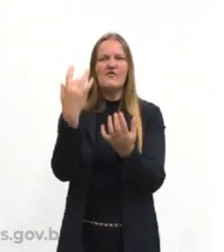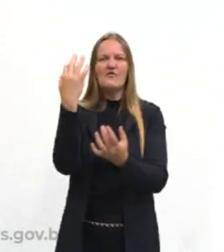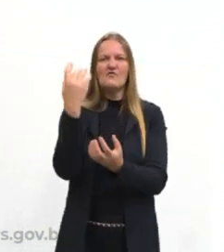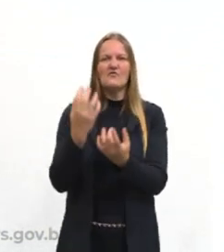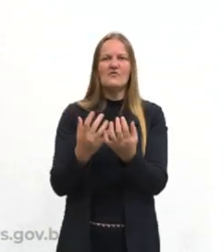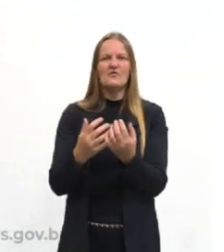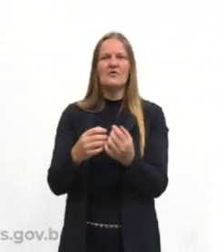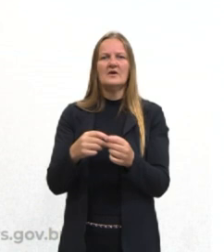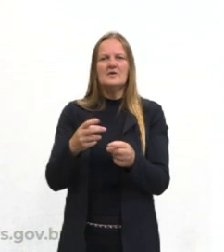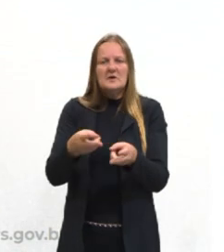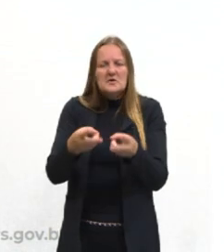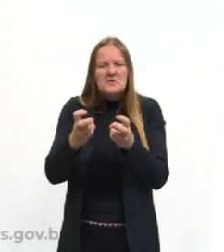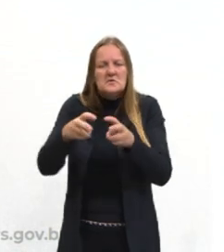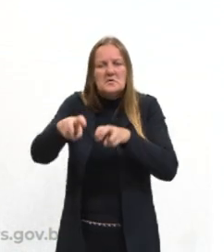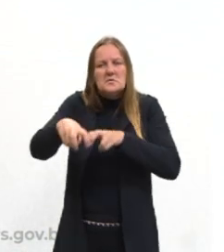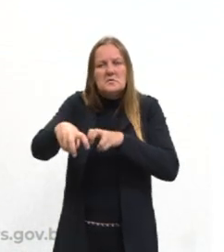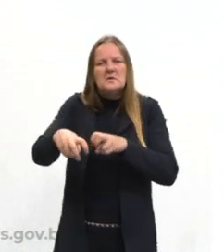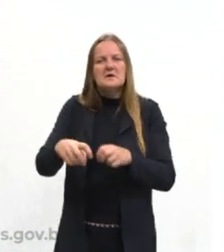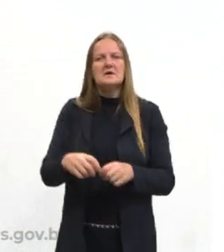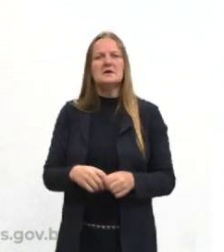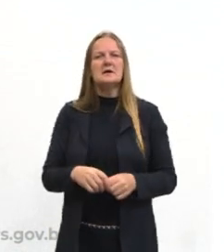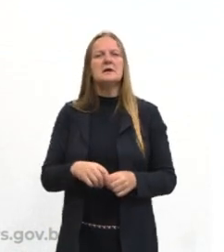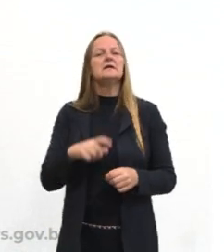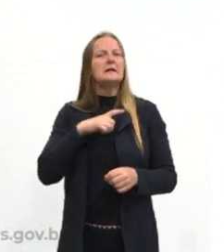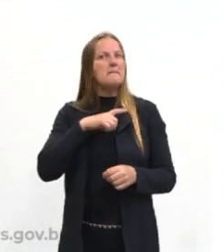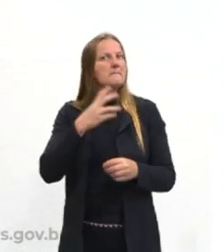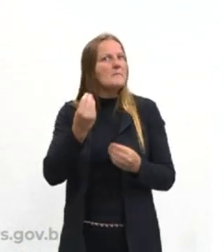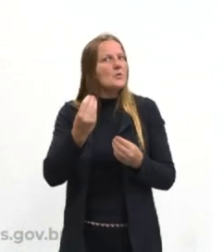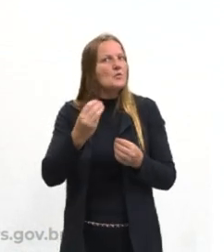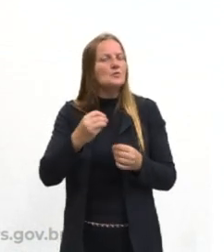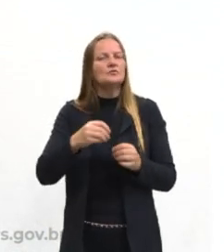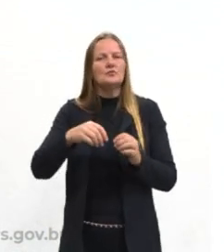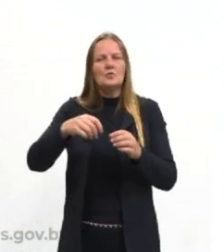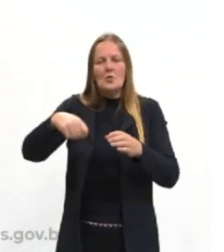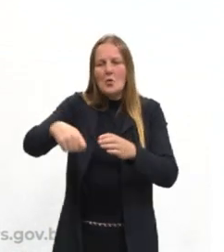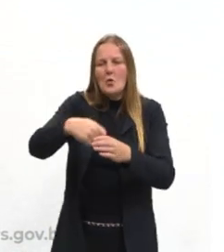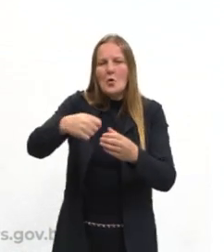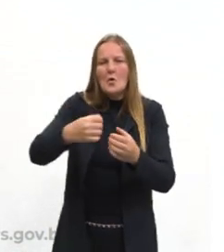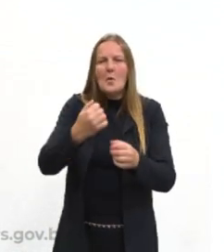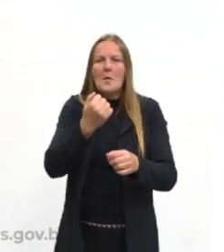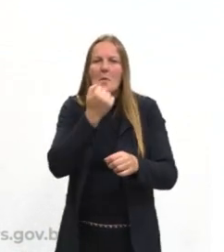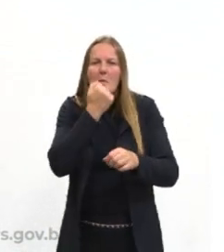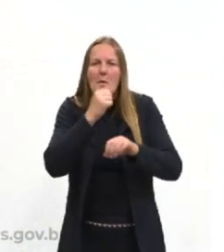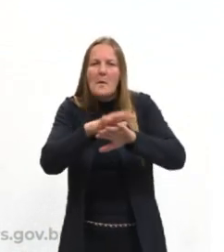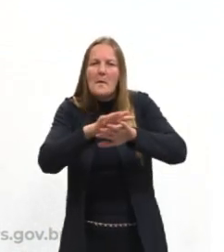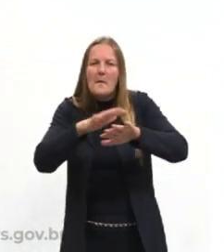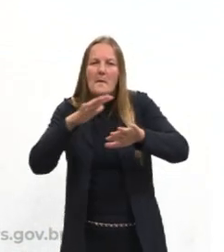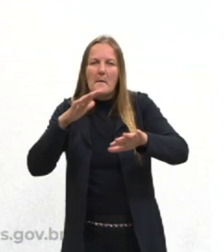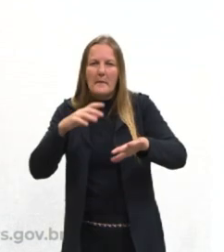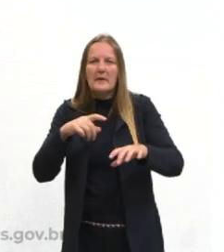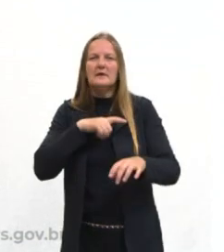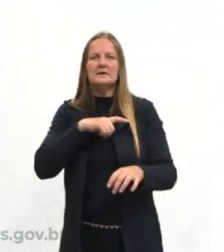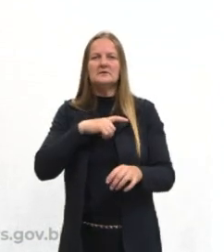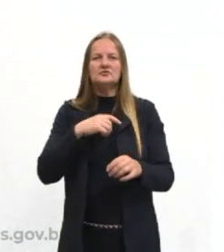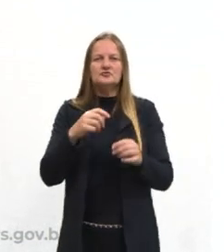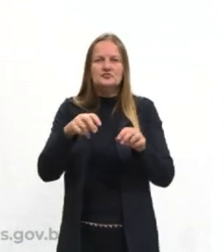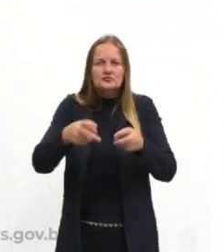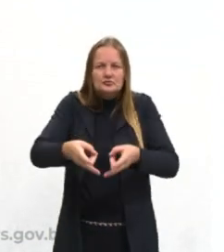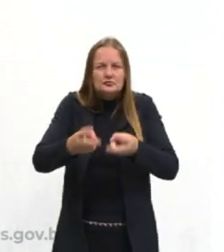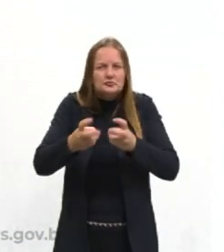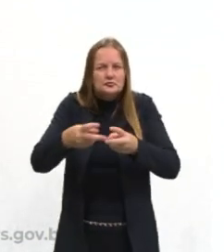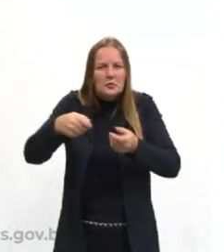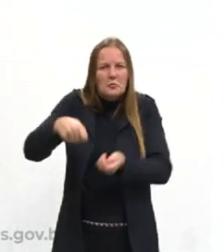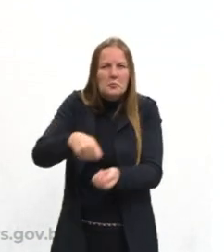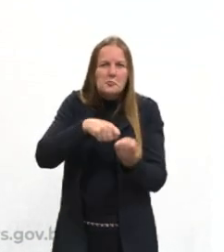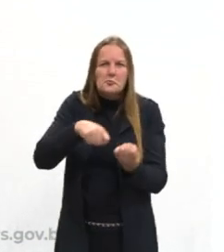garimpagem né o agropastoreio a biopirataria também muitos muitas pessoas muitos alguns cientistas